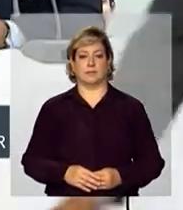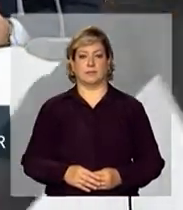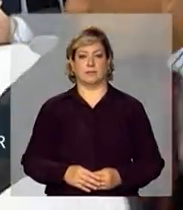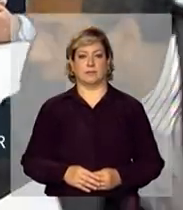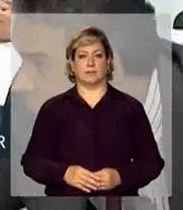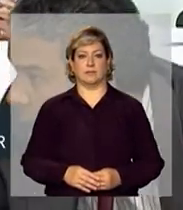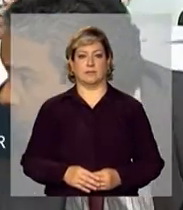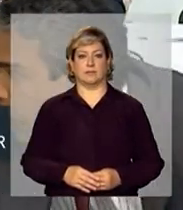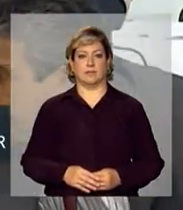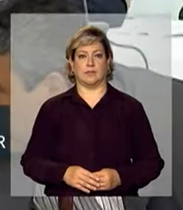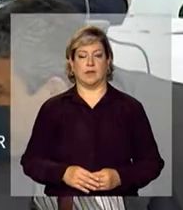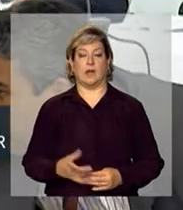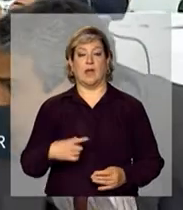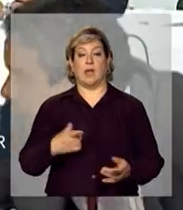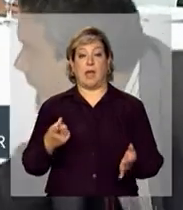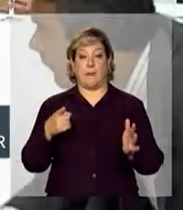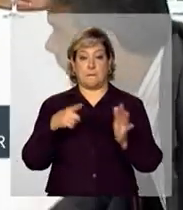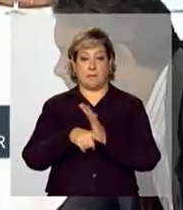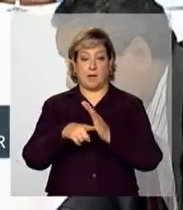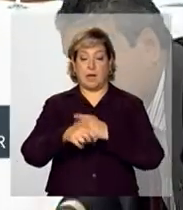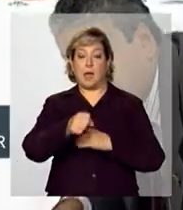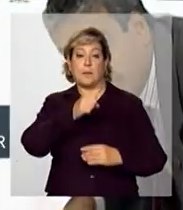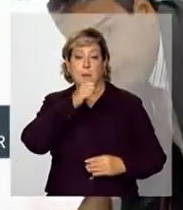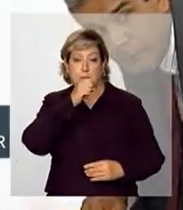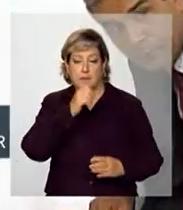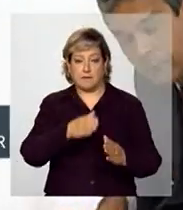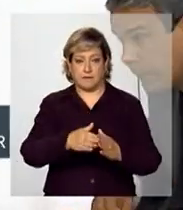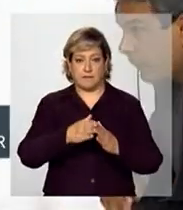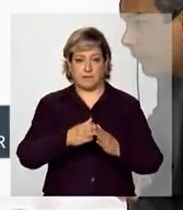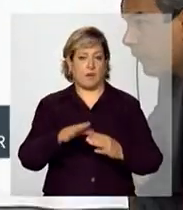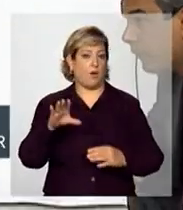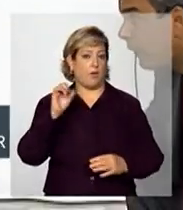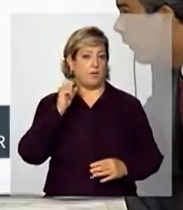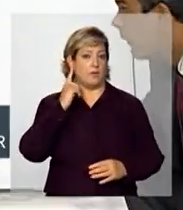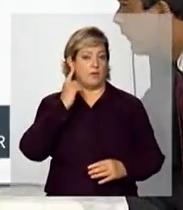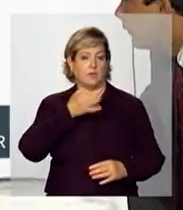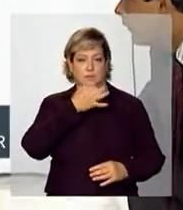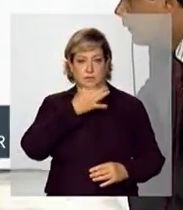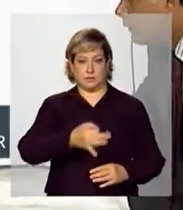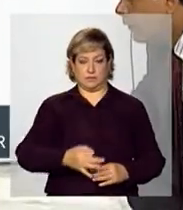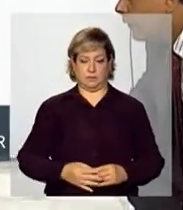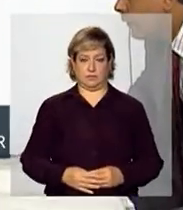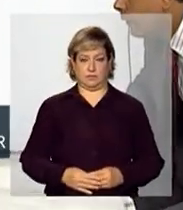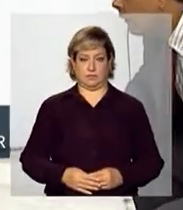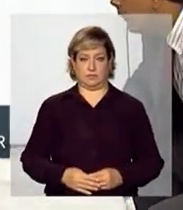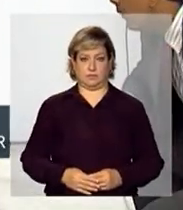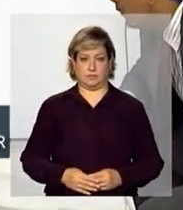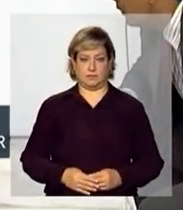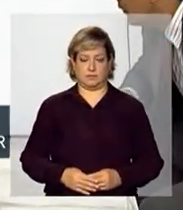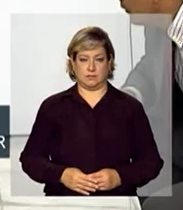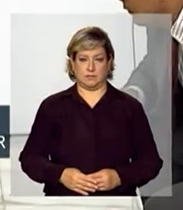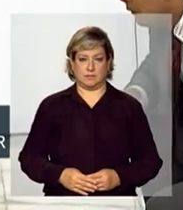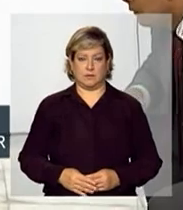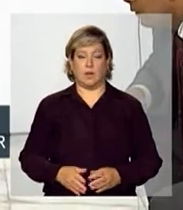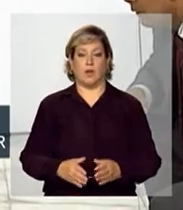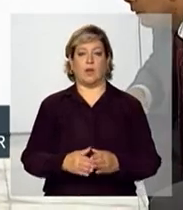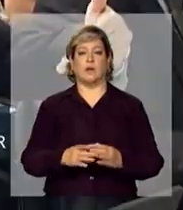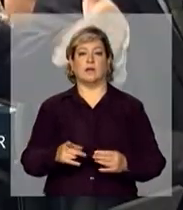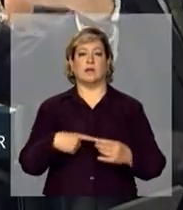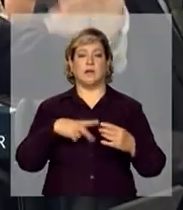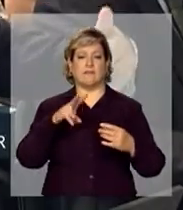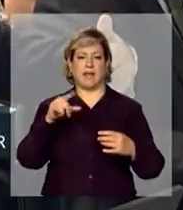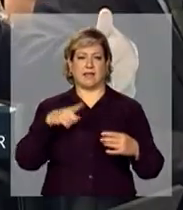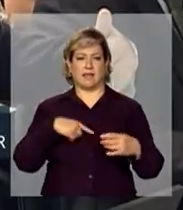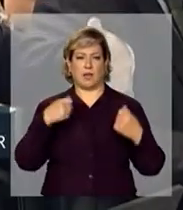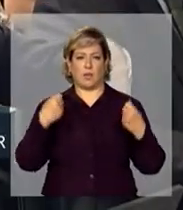por favor as perguntas devem ser feitas ao microfone seguindo a sequência é sobre custo só queria que se possível responder sobre o custo vai ter